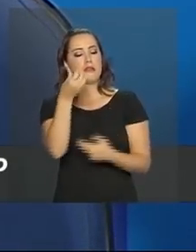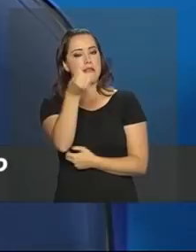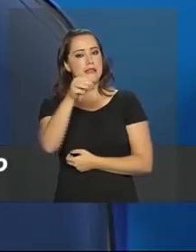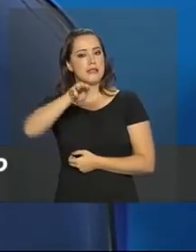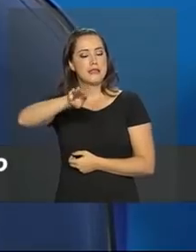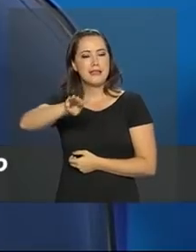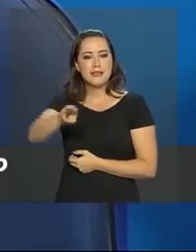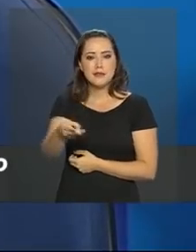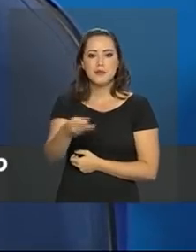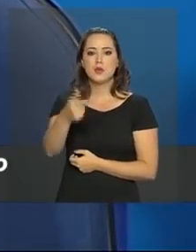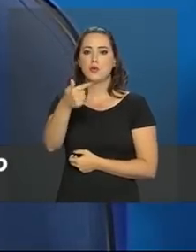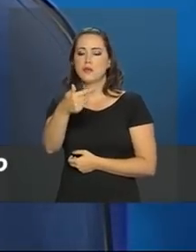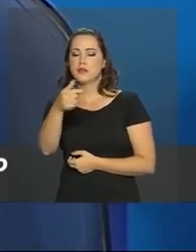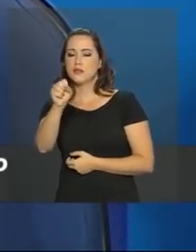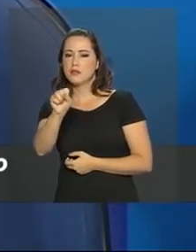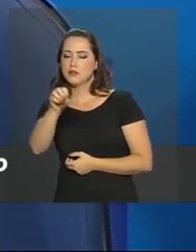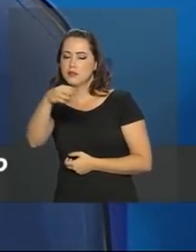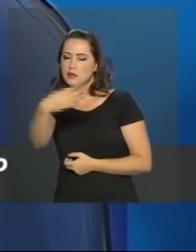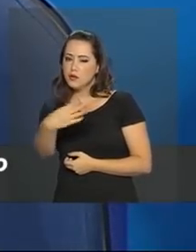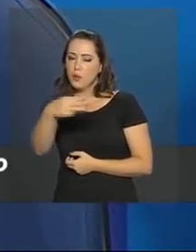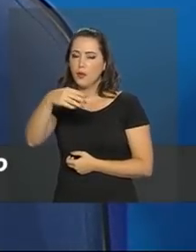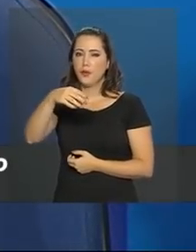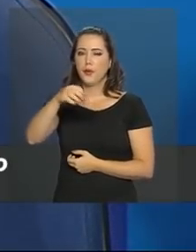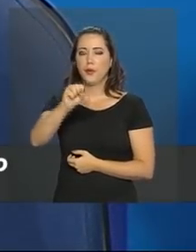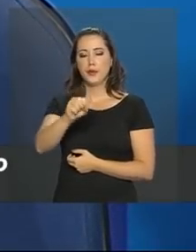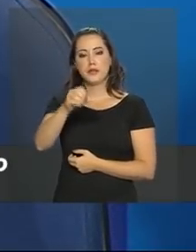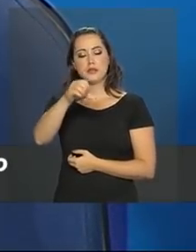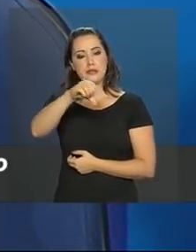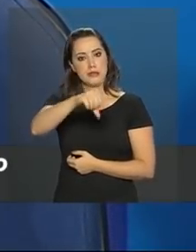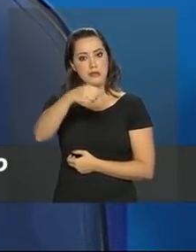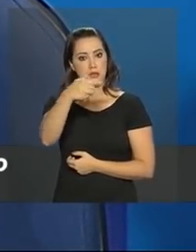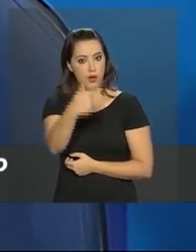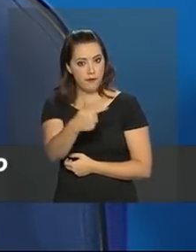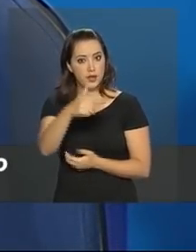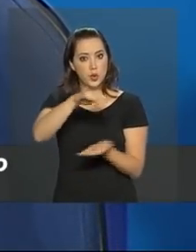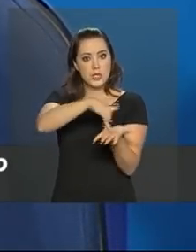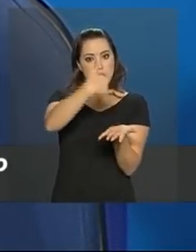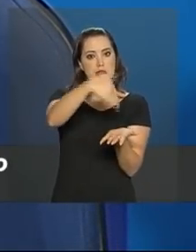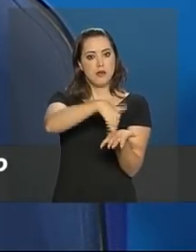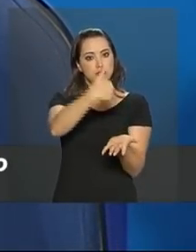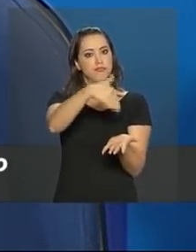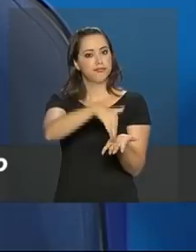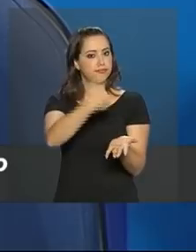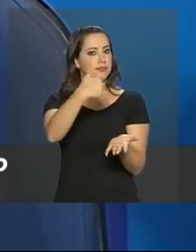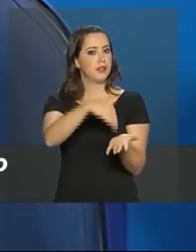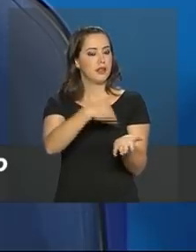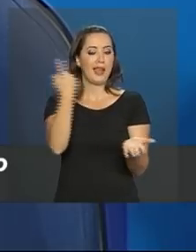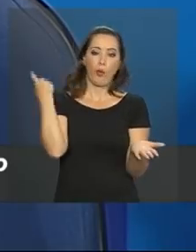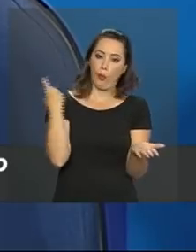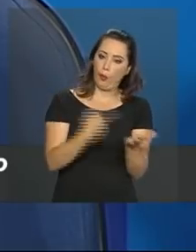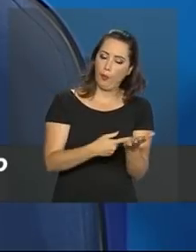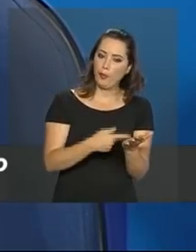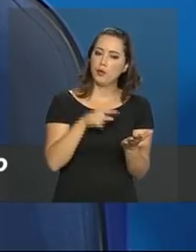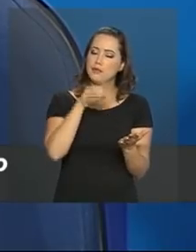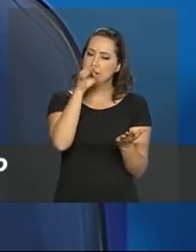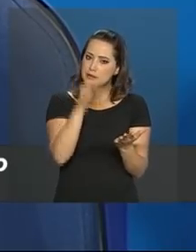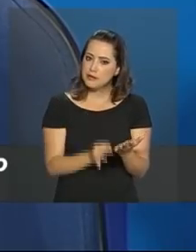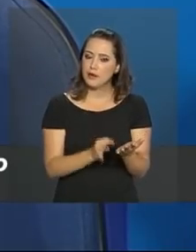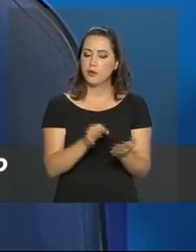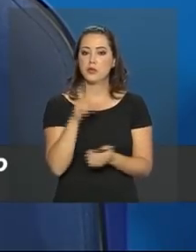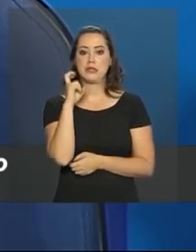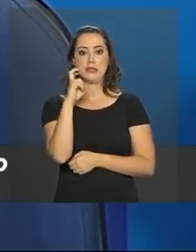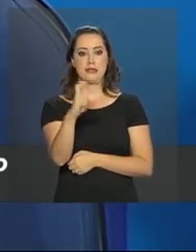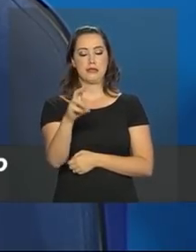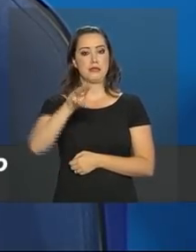setecentos e setenta e quatro mil oitocentos e noventa e duas inscrições realizadas e confirmadas nós tivermos 5